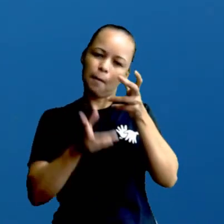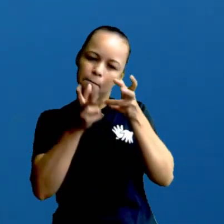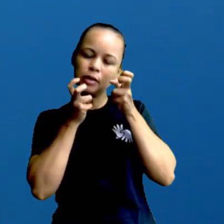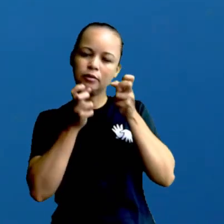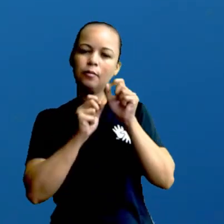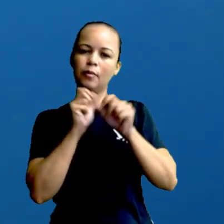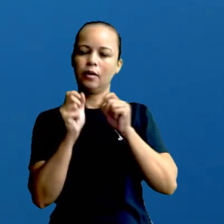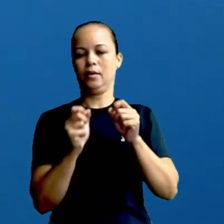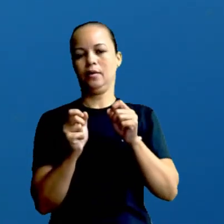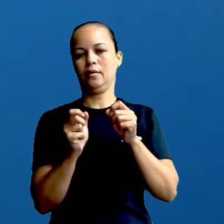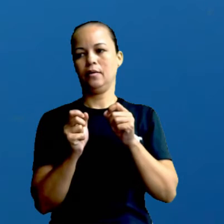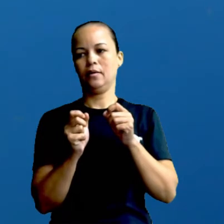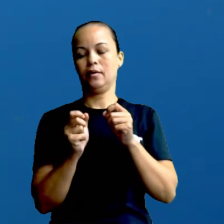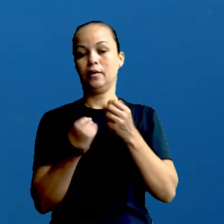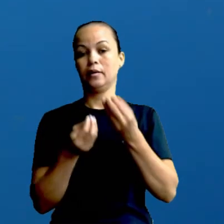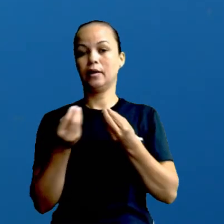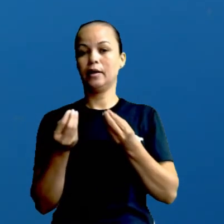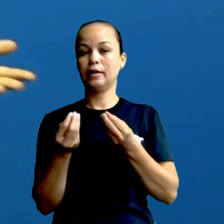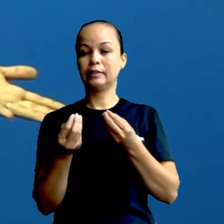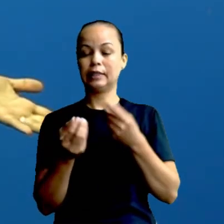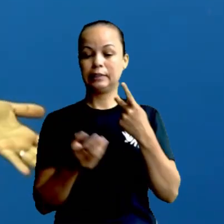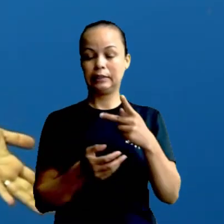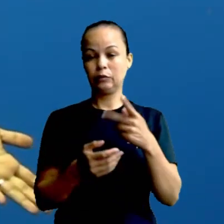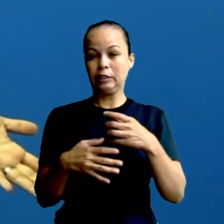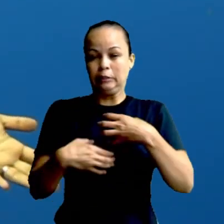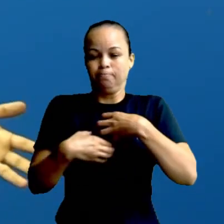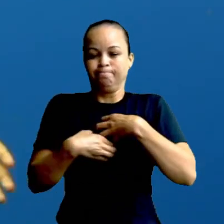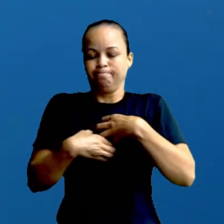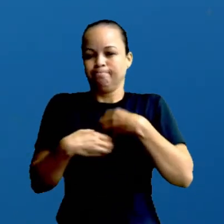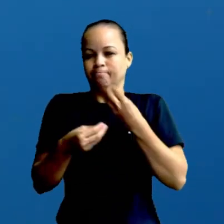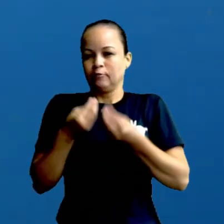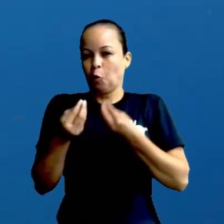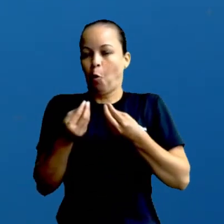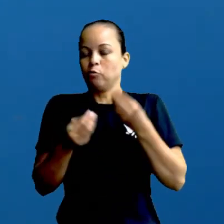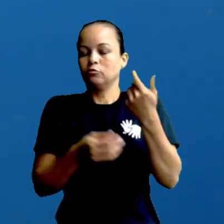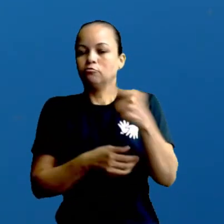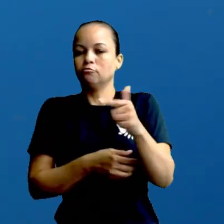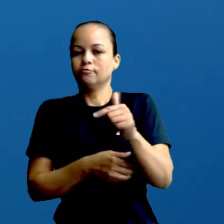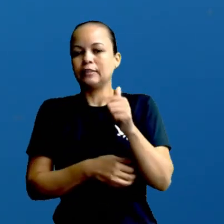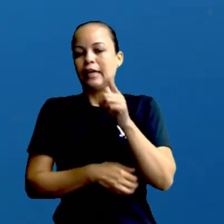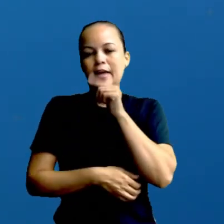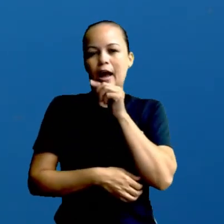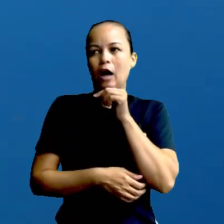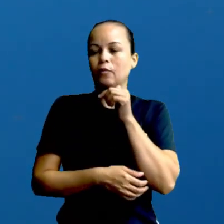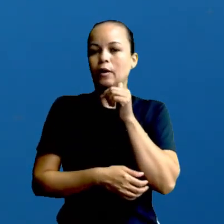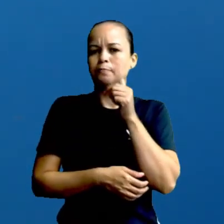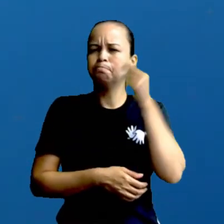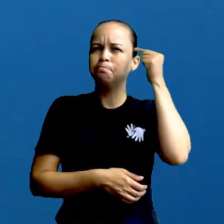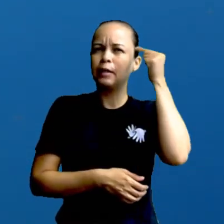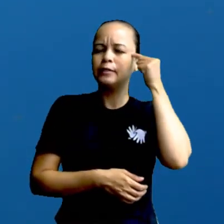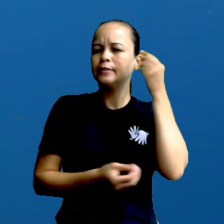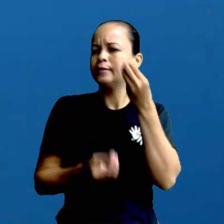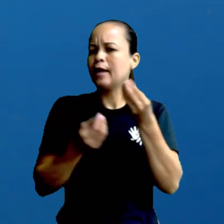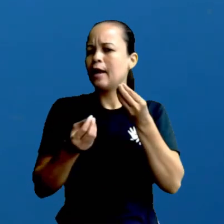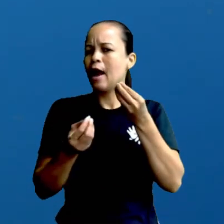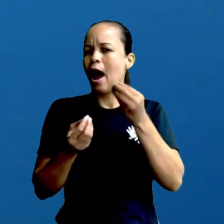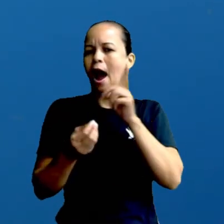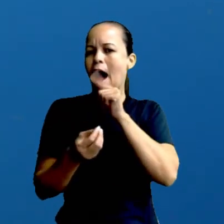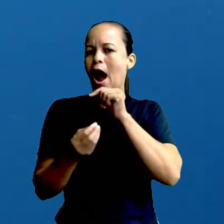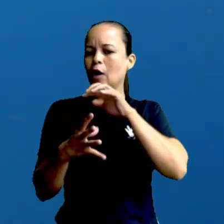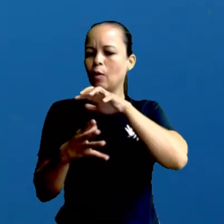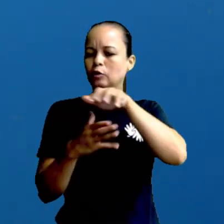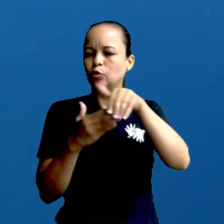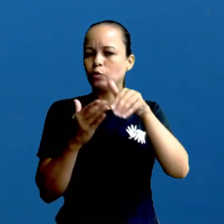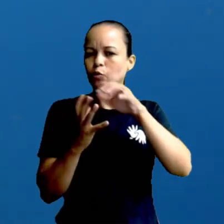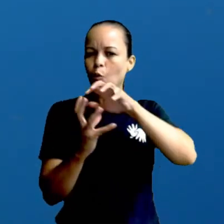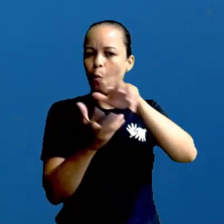gente fica nessa situação quando a gente não tem água. Imagina se acabar a água toda do mundo, gente. Então